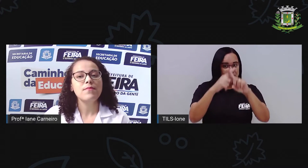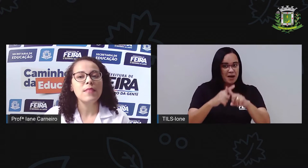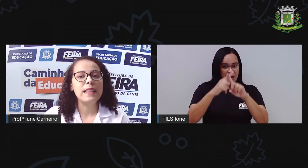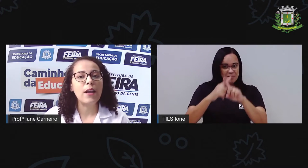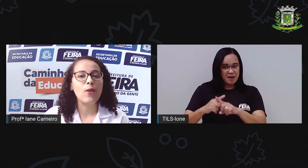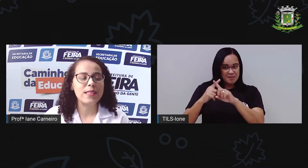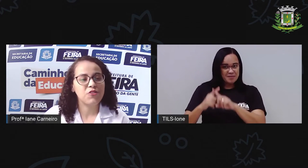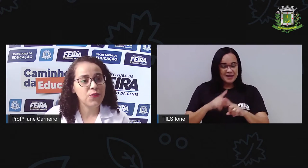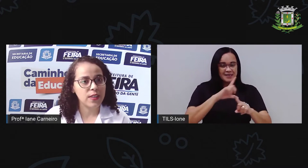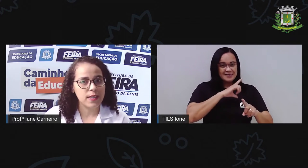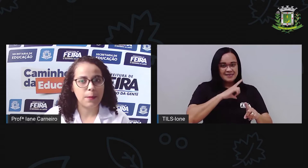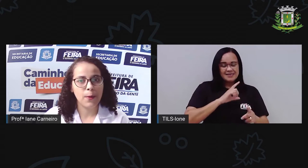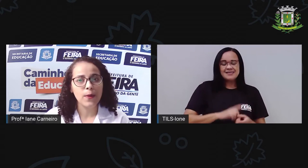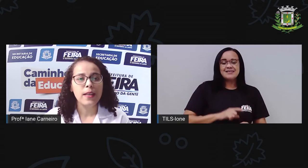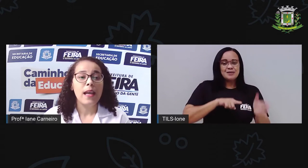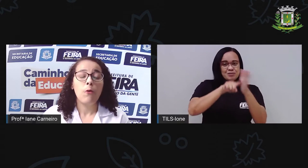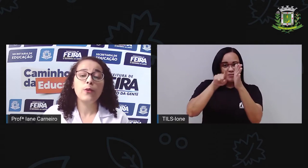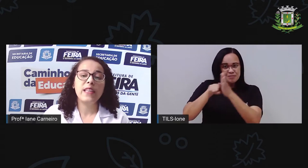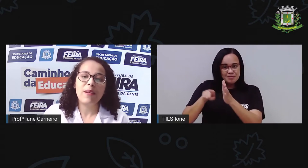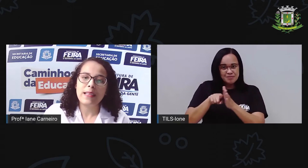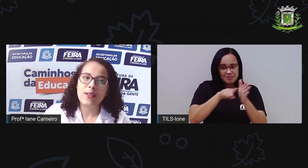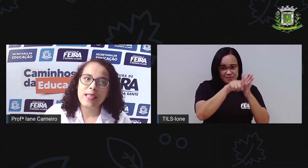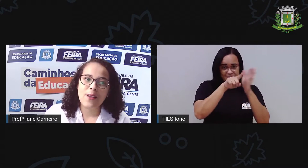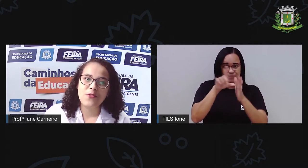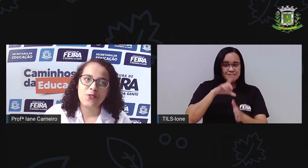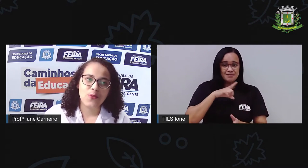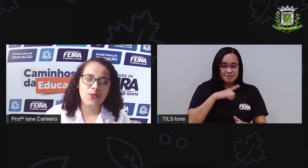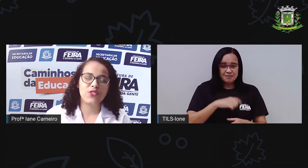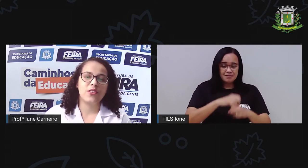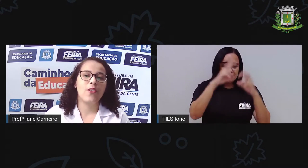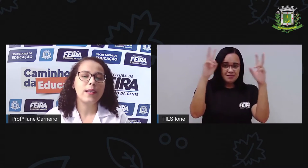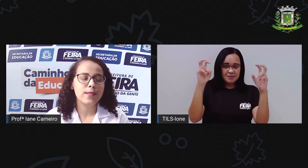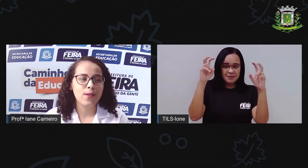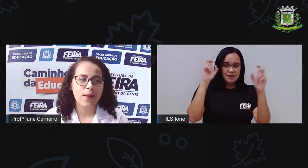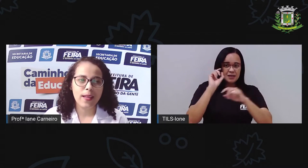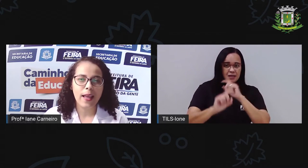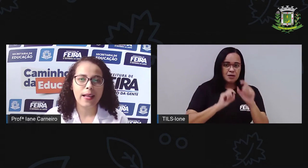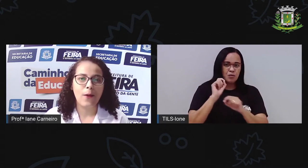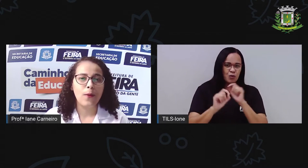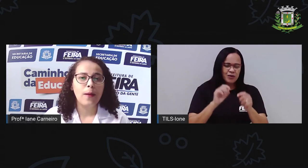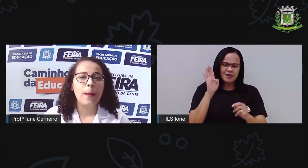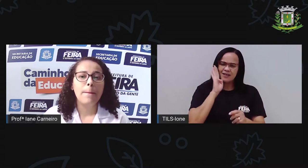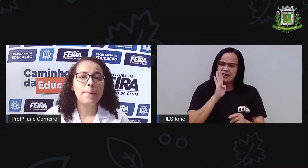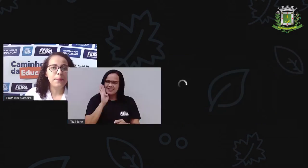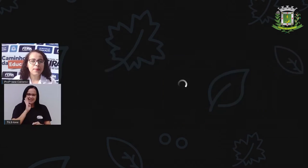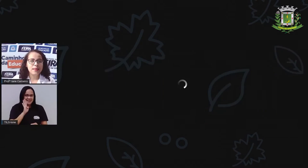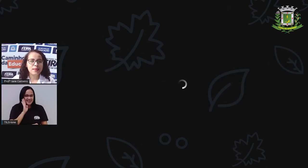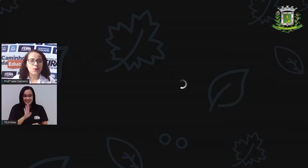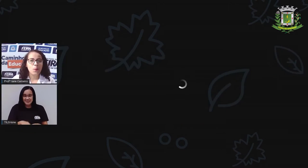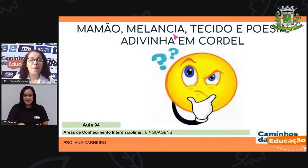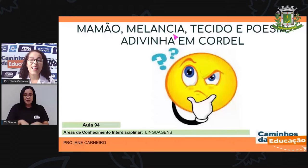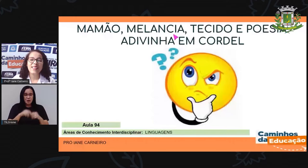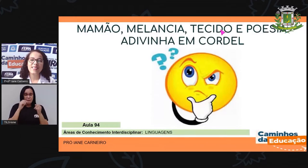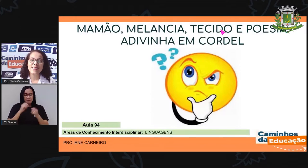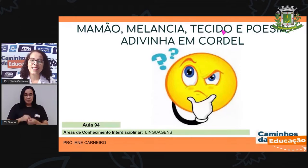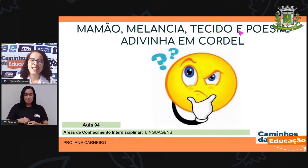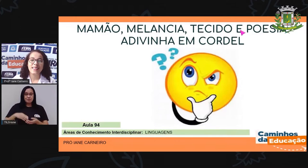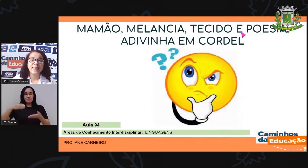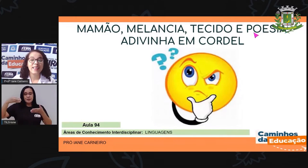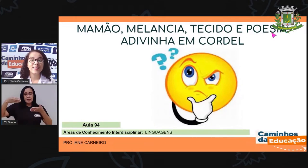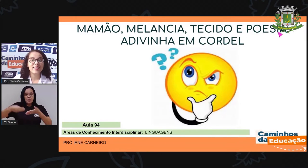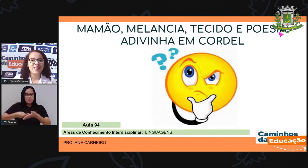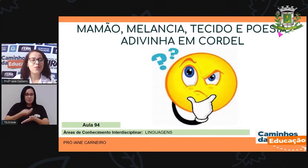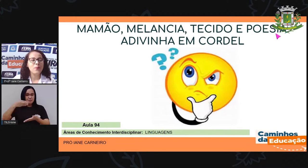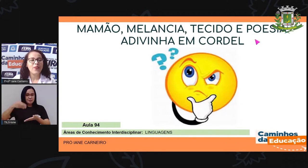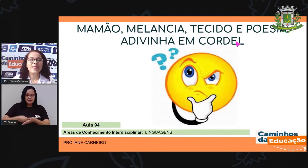com as adivinhas, tá bom? O tema da nossa aula de hoje, olha só que legal, mamão, melancia,